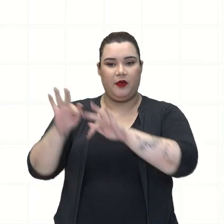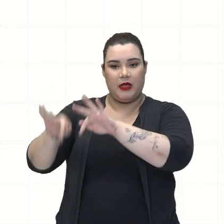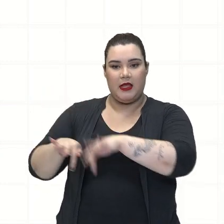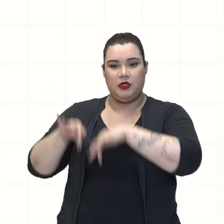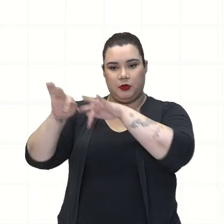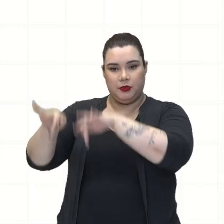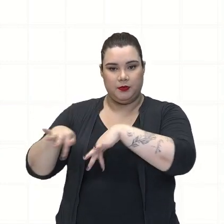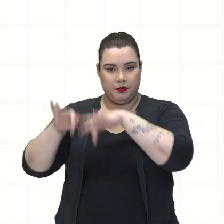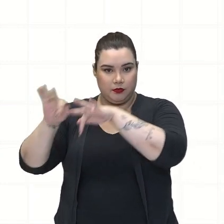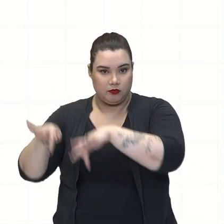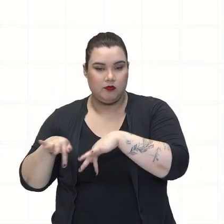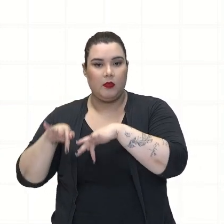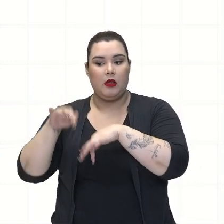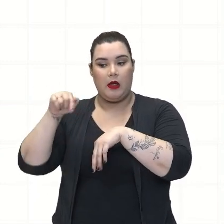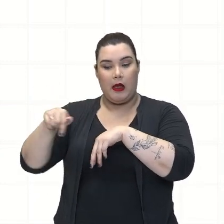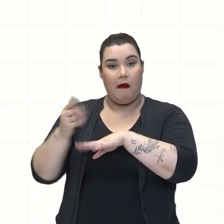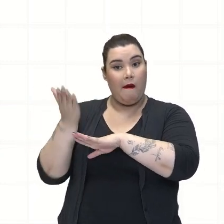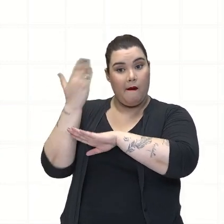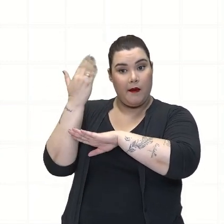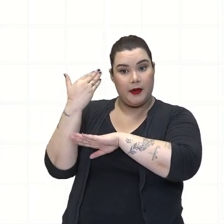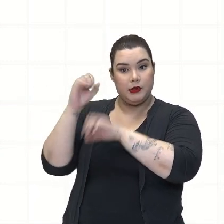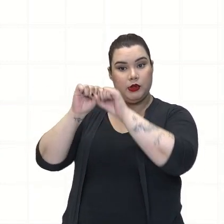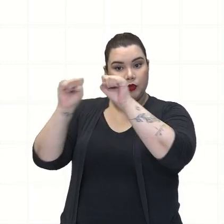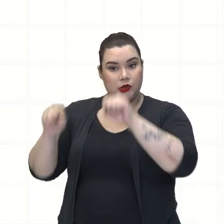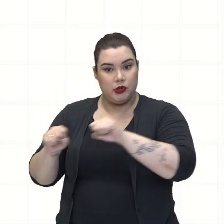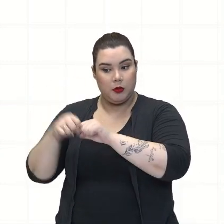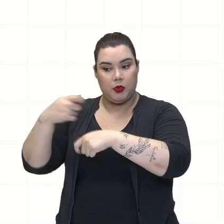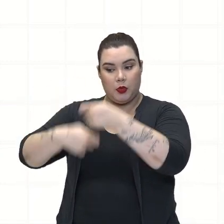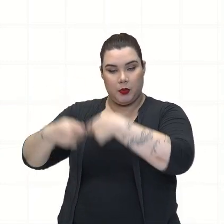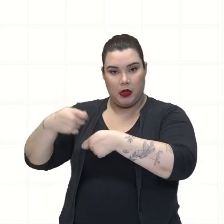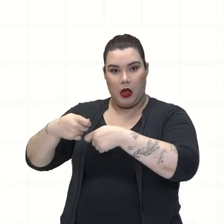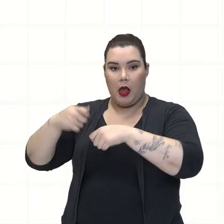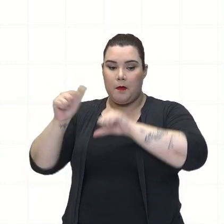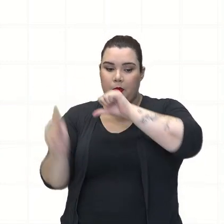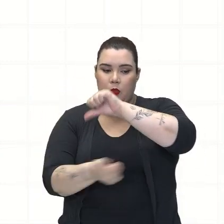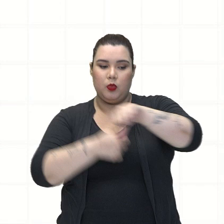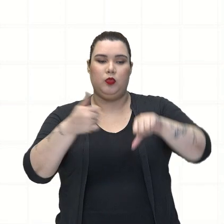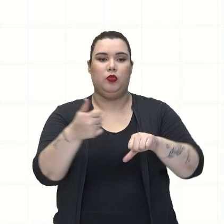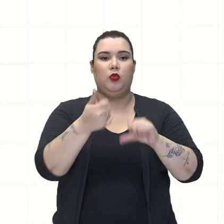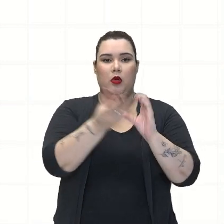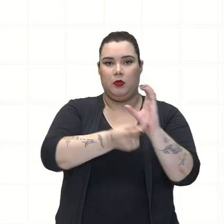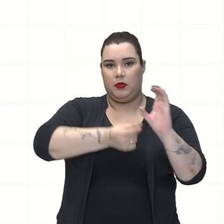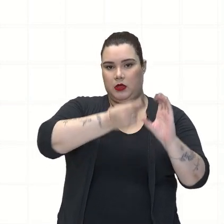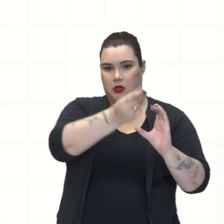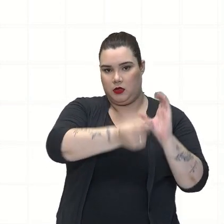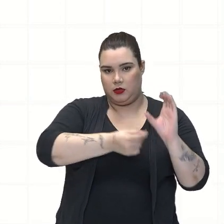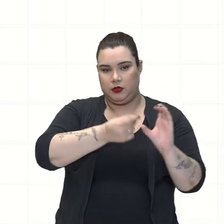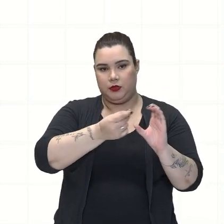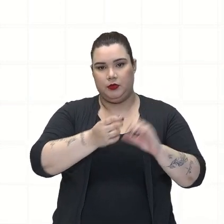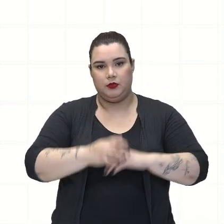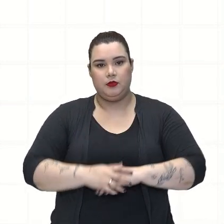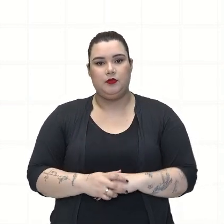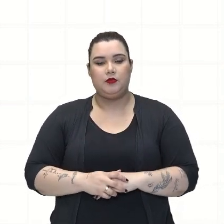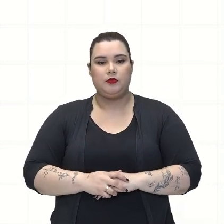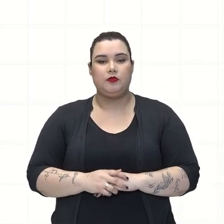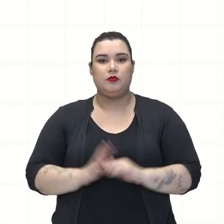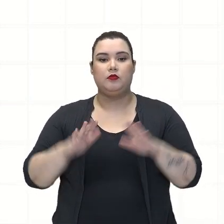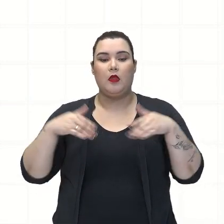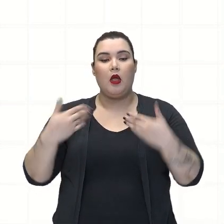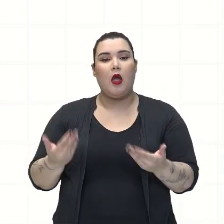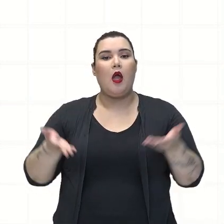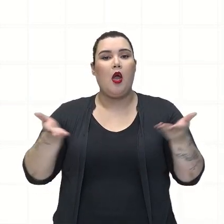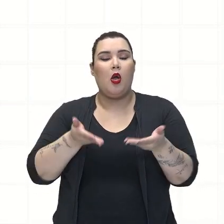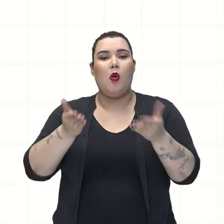econômico que antecedeu ali o capitalismo. Dando continuidade, a gente vai verificar agora quais são as